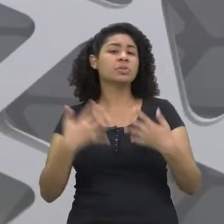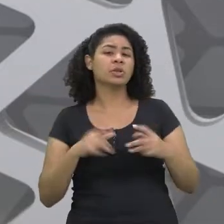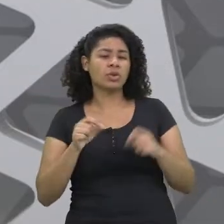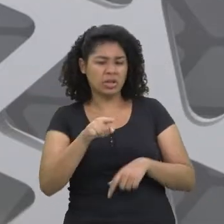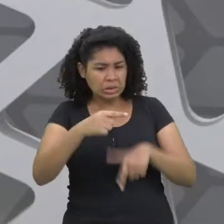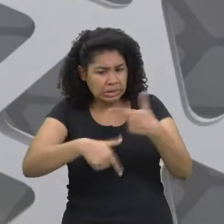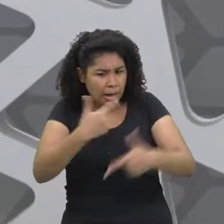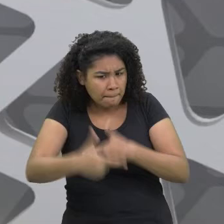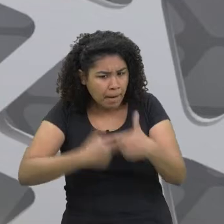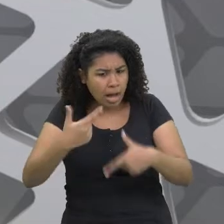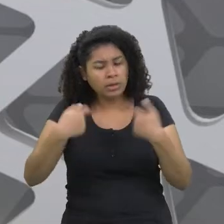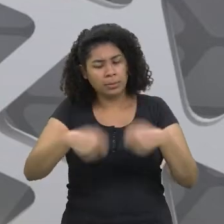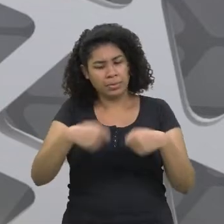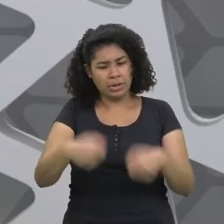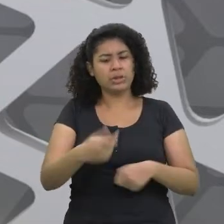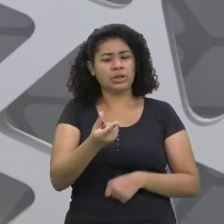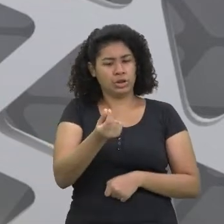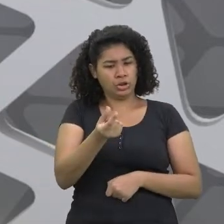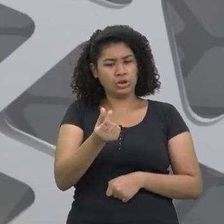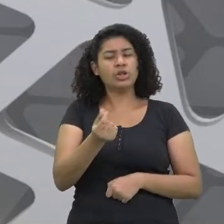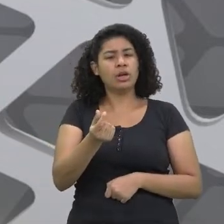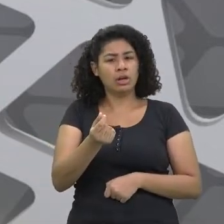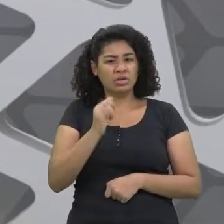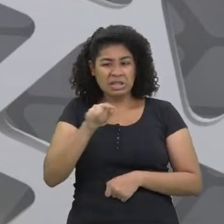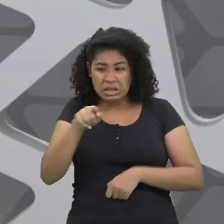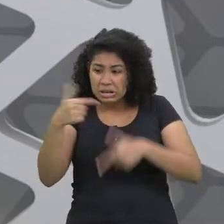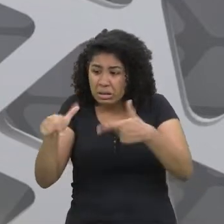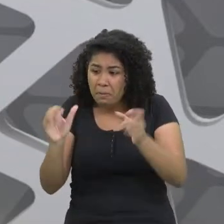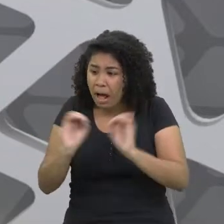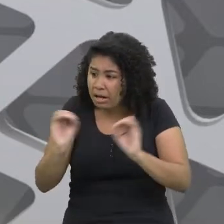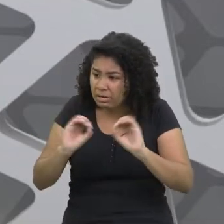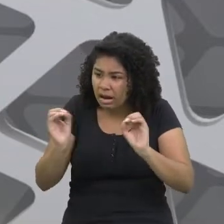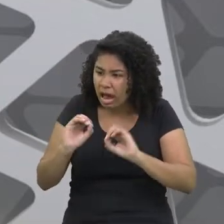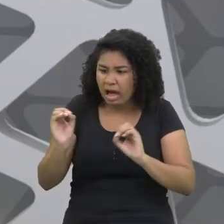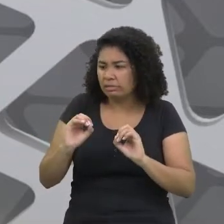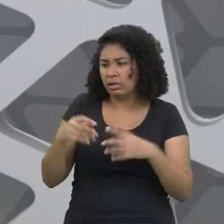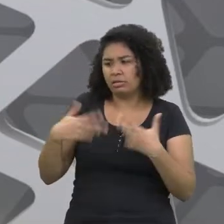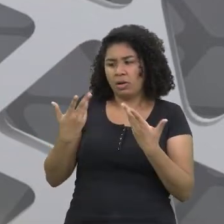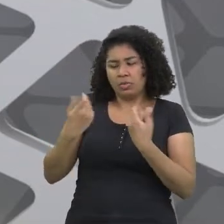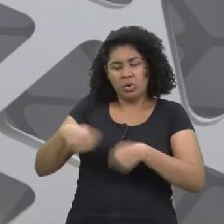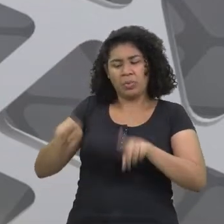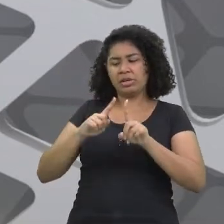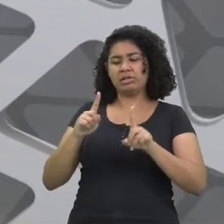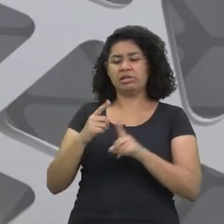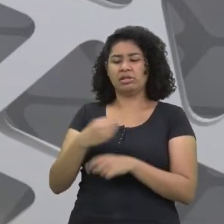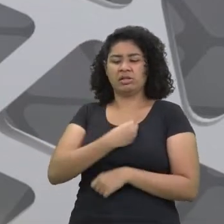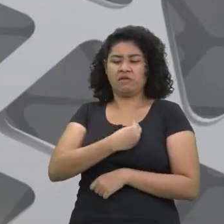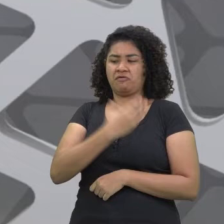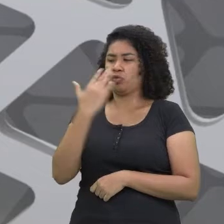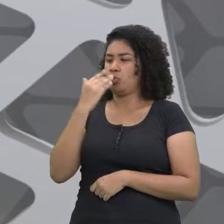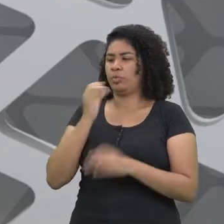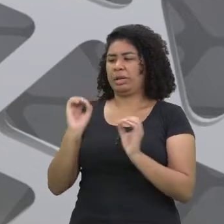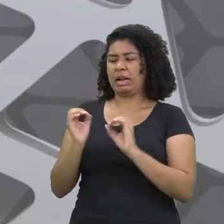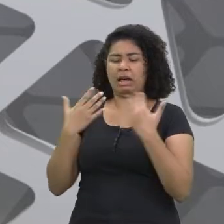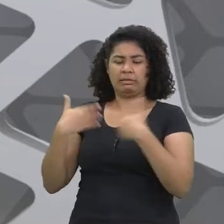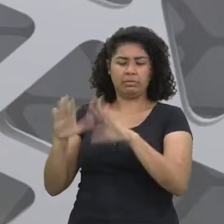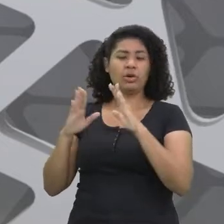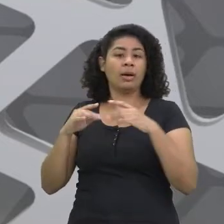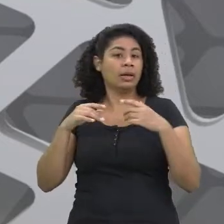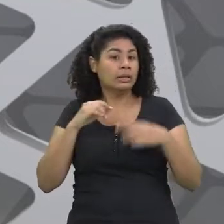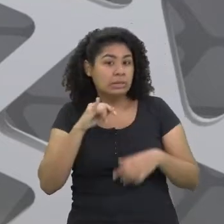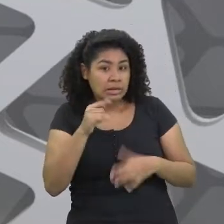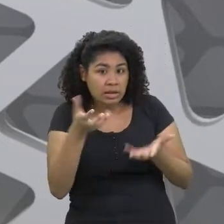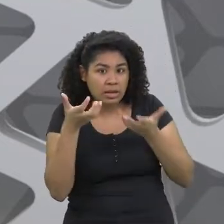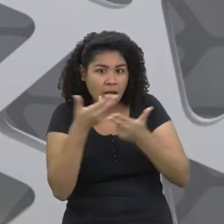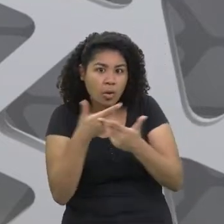quem não trabalha não merece nem viver, nem comer, não ter nada. Para você ter qualquer coisa, você tem que estar diretamente ligado